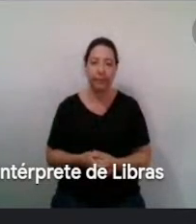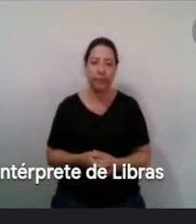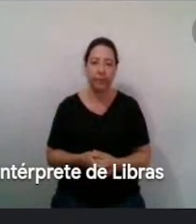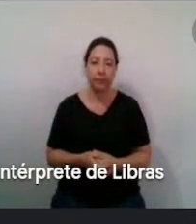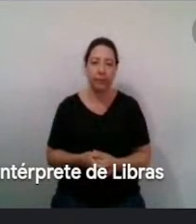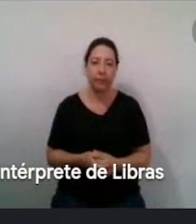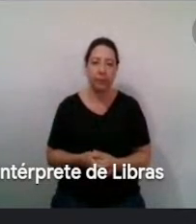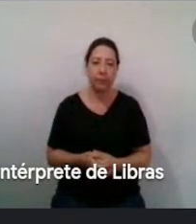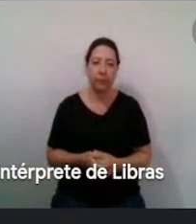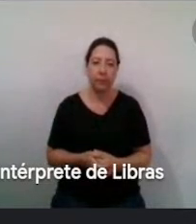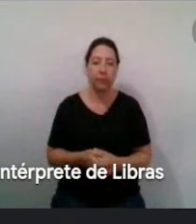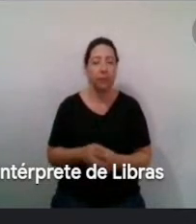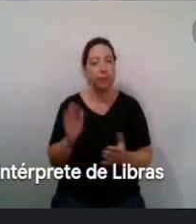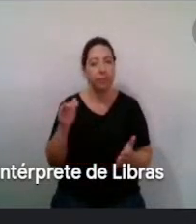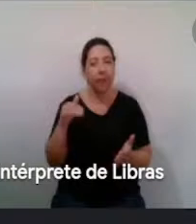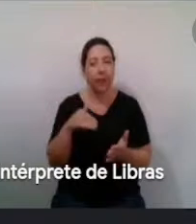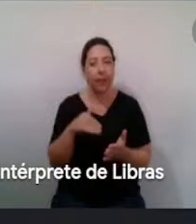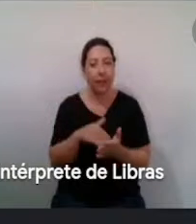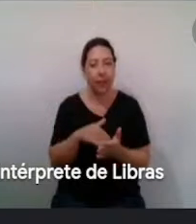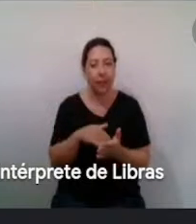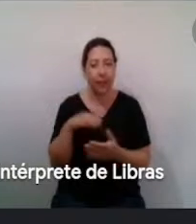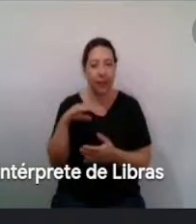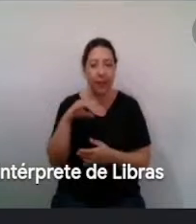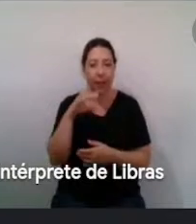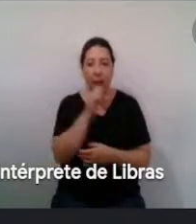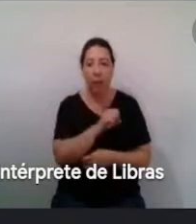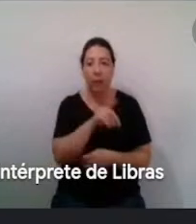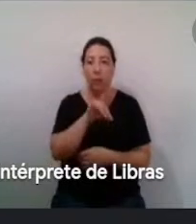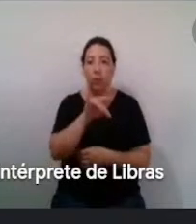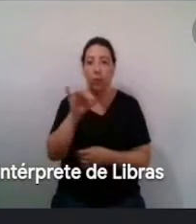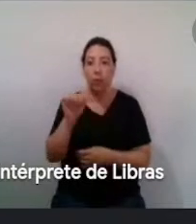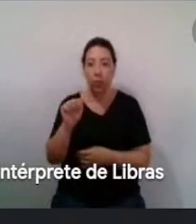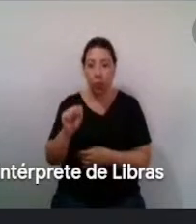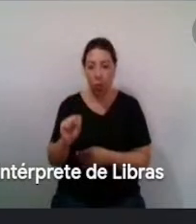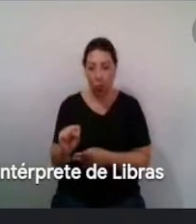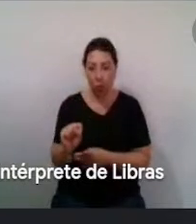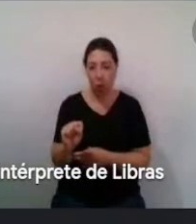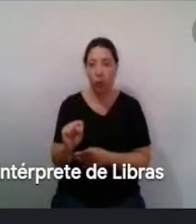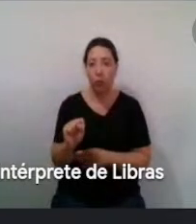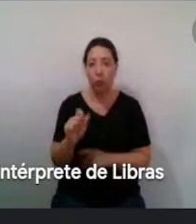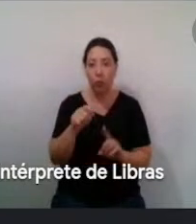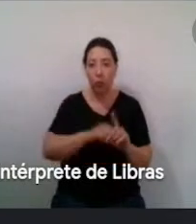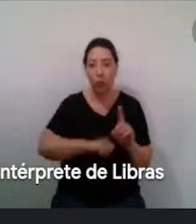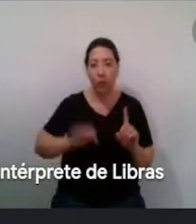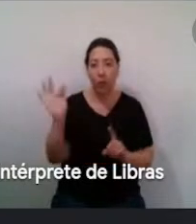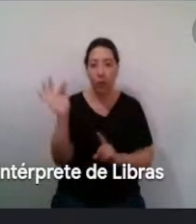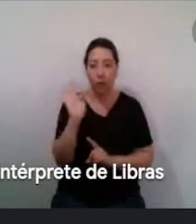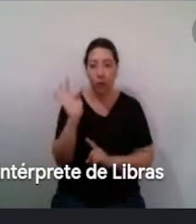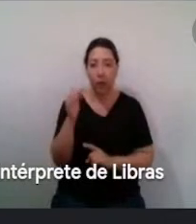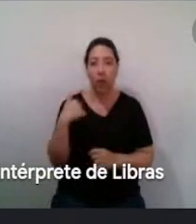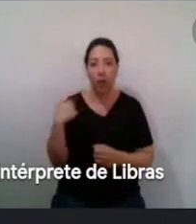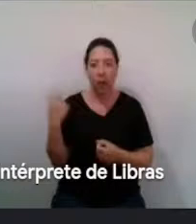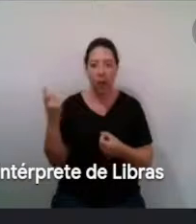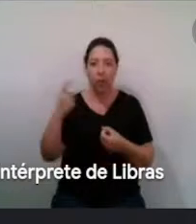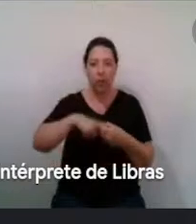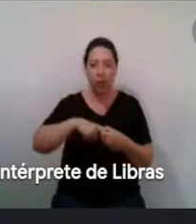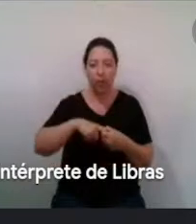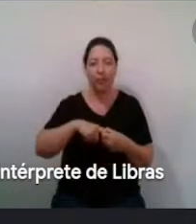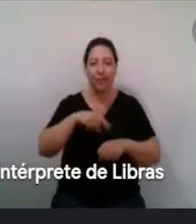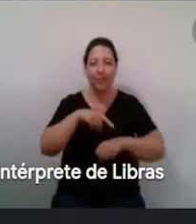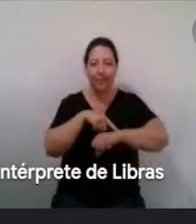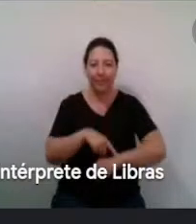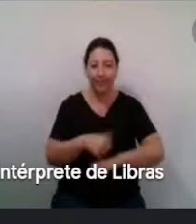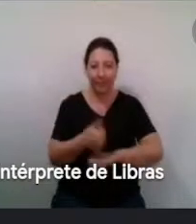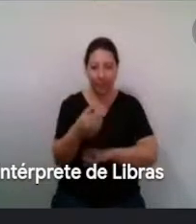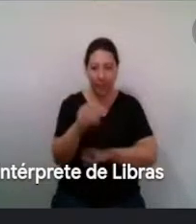dar um até logo, até breve, né, para o dia 8/2, às 10 horas da manhã. Até mais.